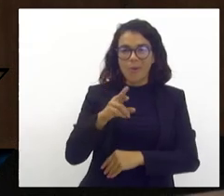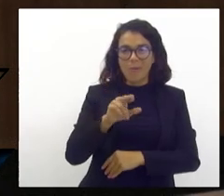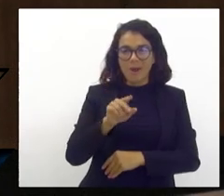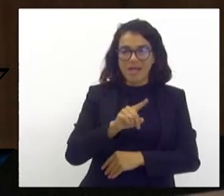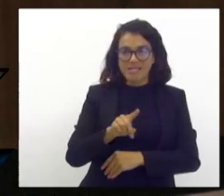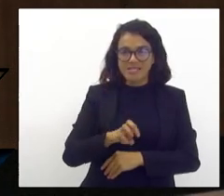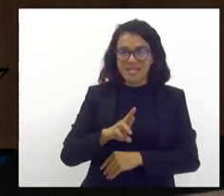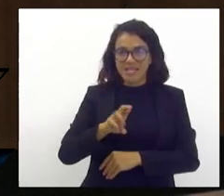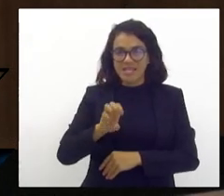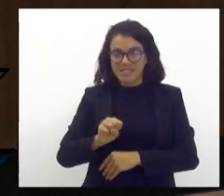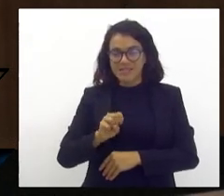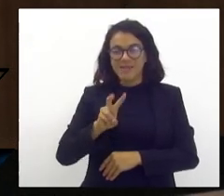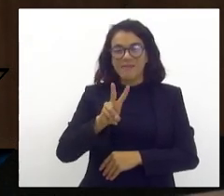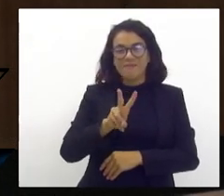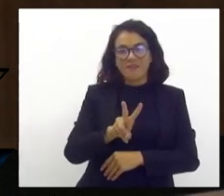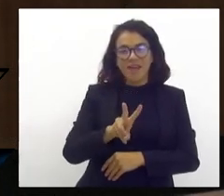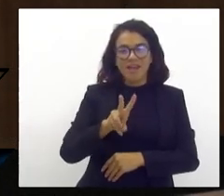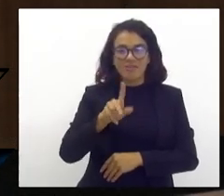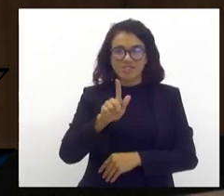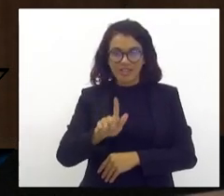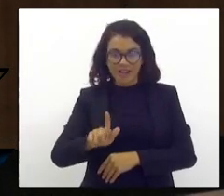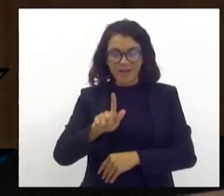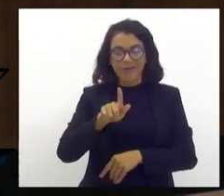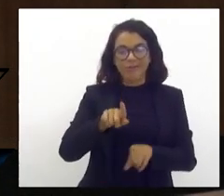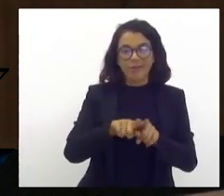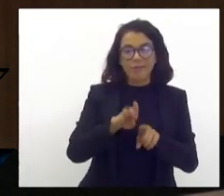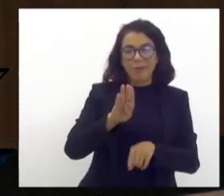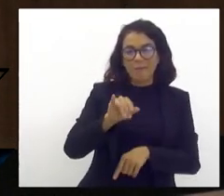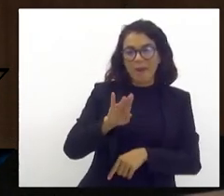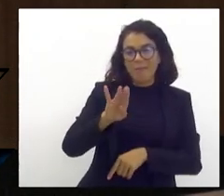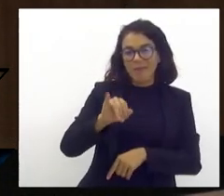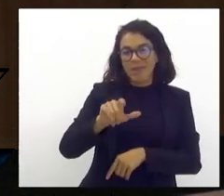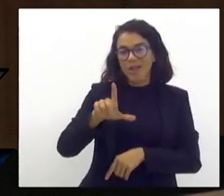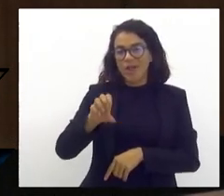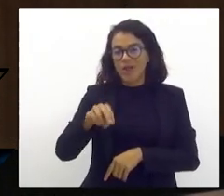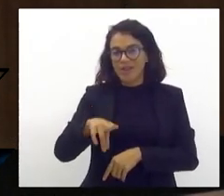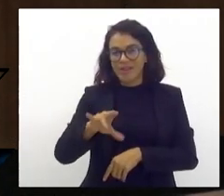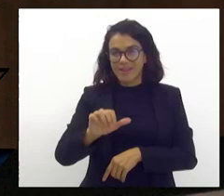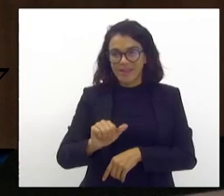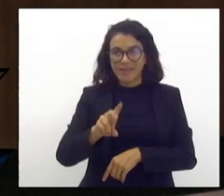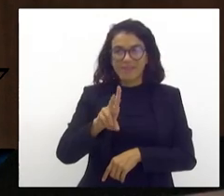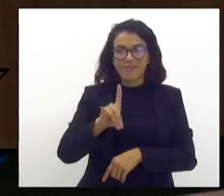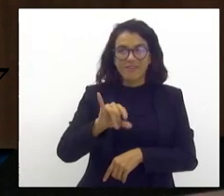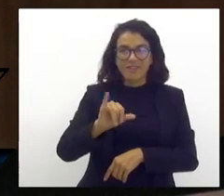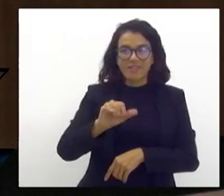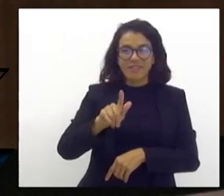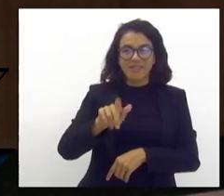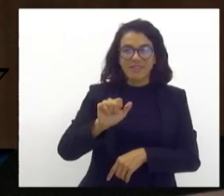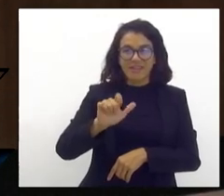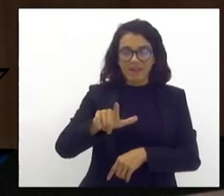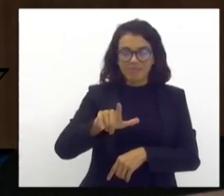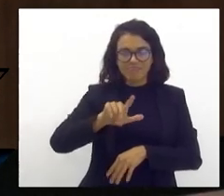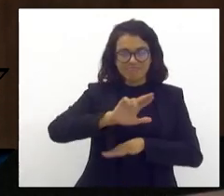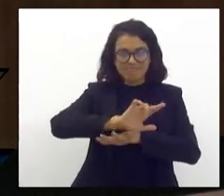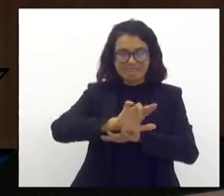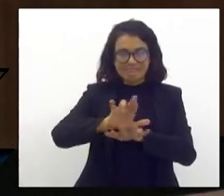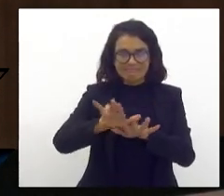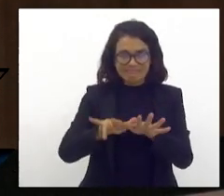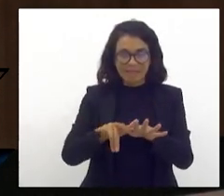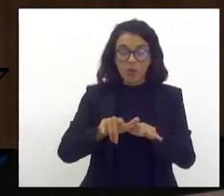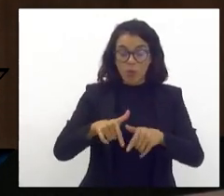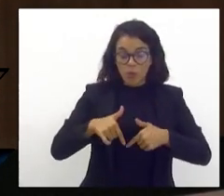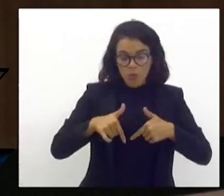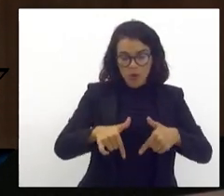Vigário Geral, Cidade de Deus, Mangueira, Babilônia e Vidigal, entre outros. Uma iniciativa